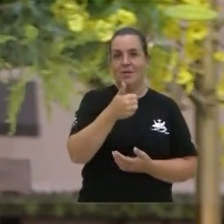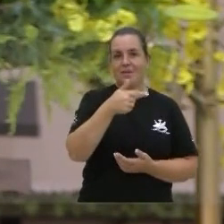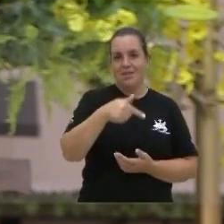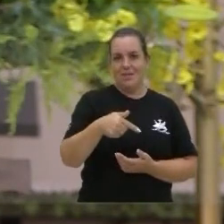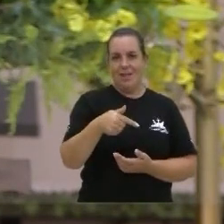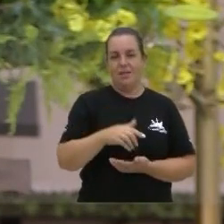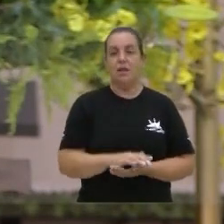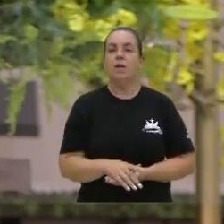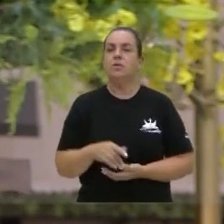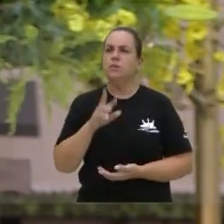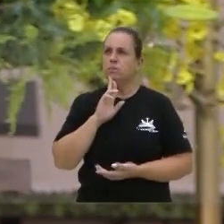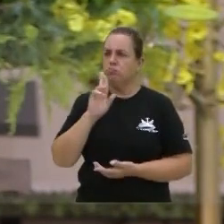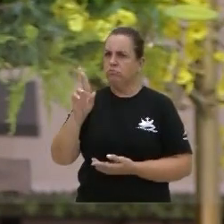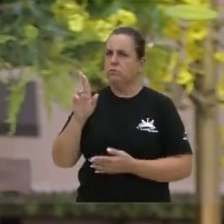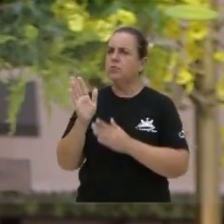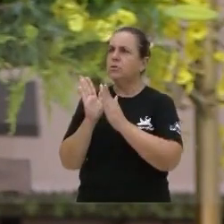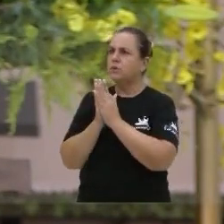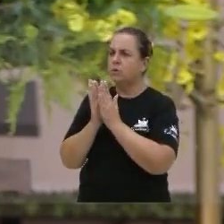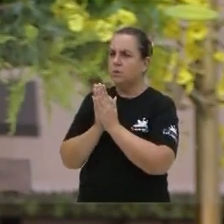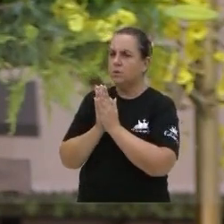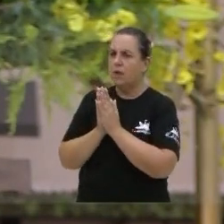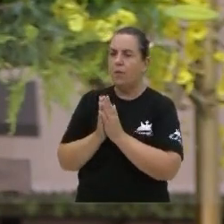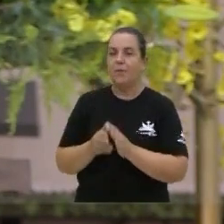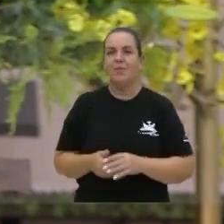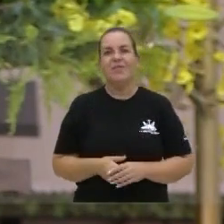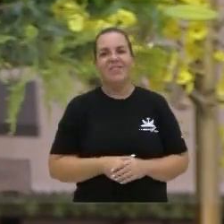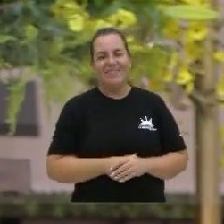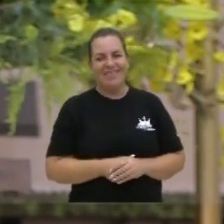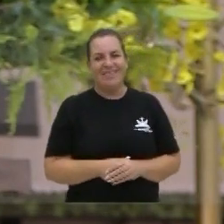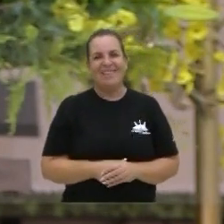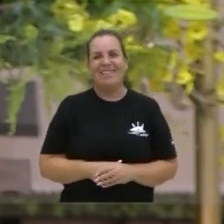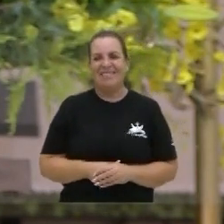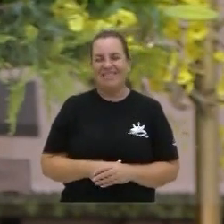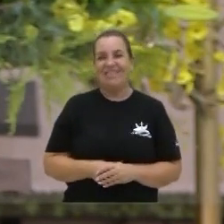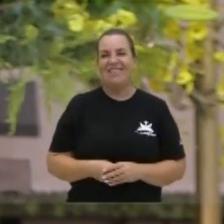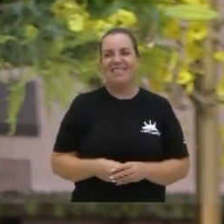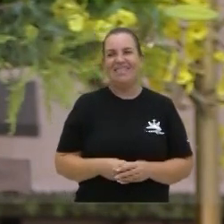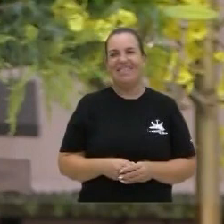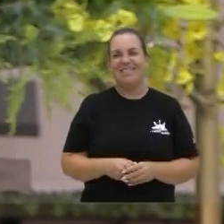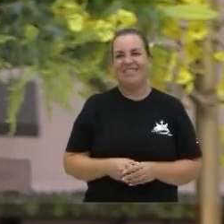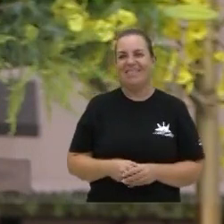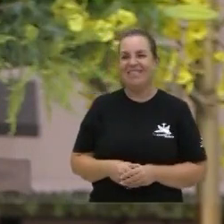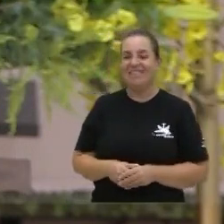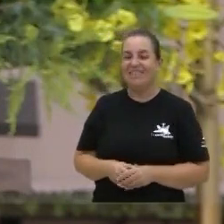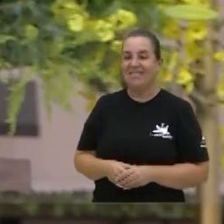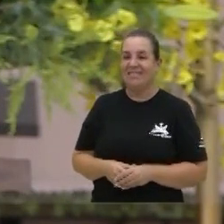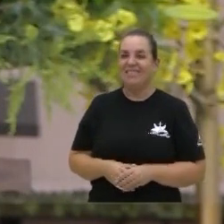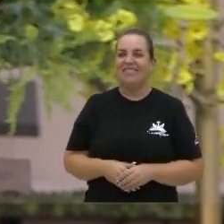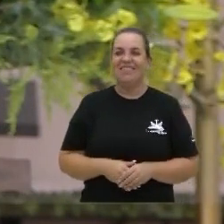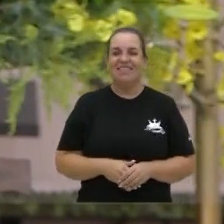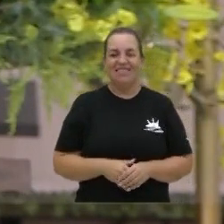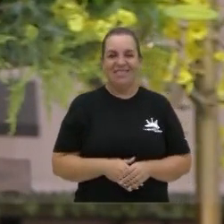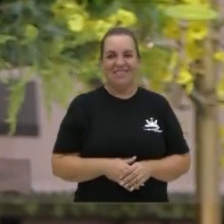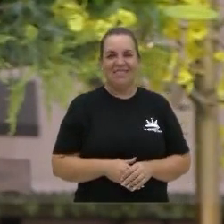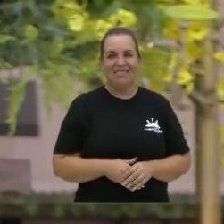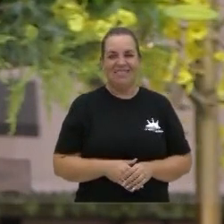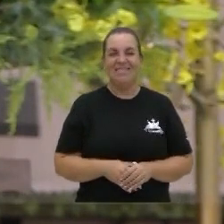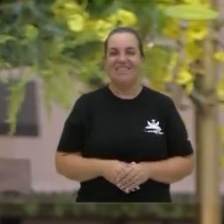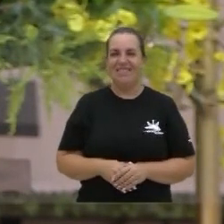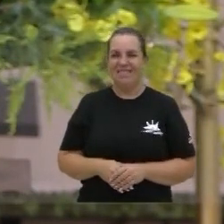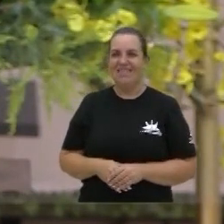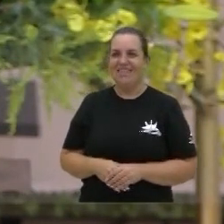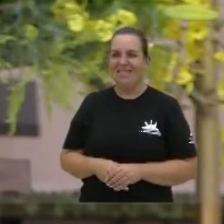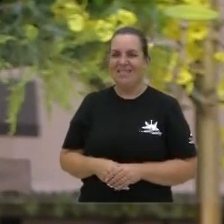117 e sua antífona é: este é o dia que o Senhor fez para nós, alegremo-nos e